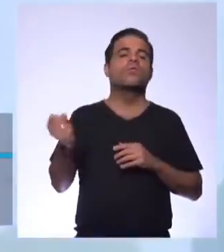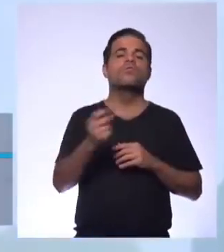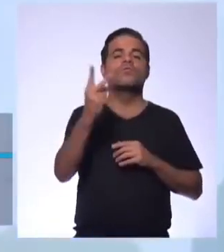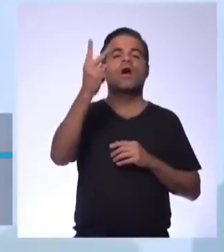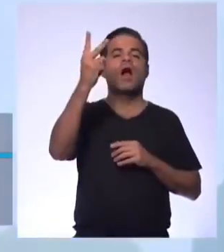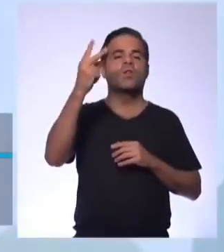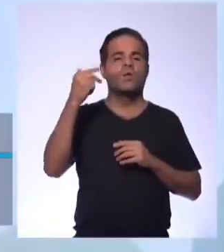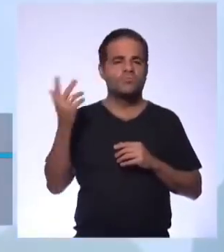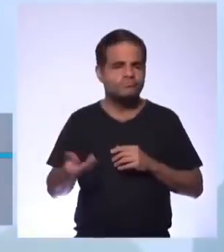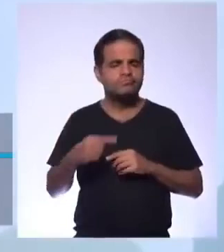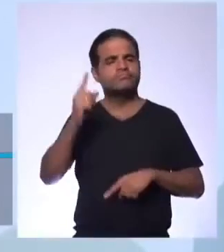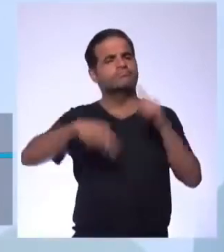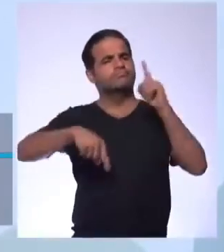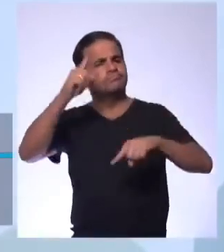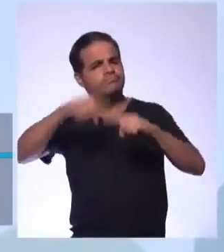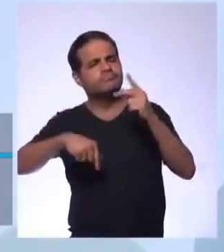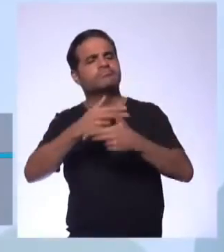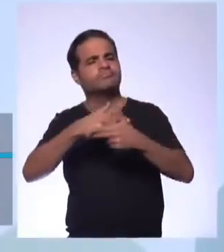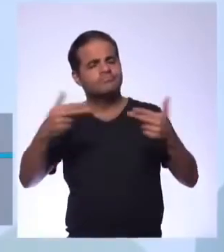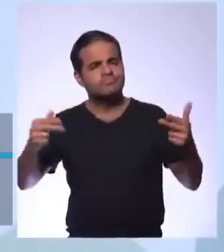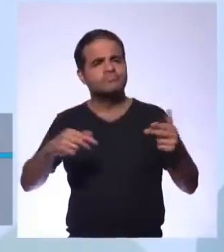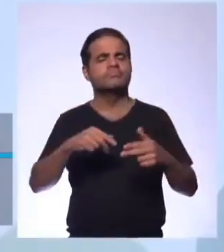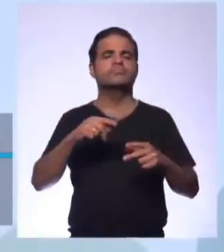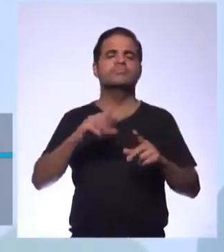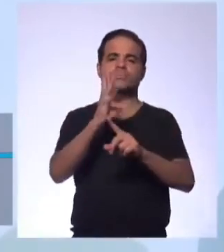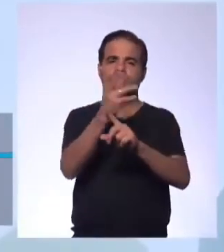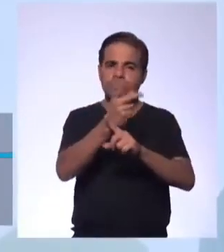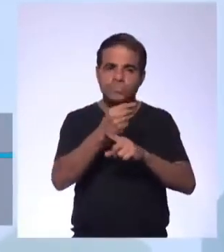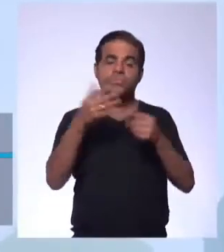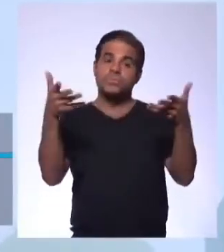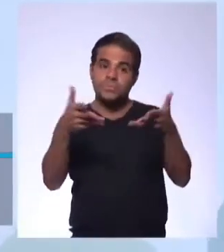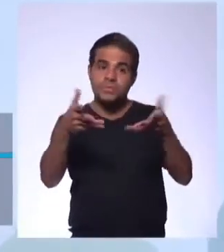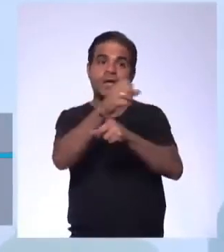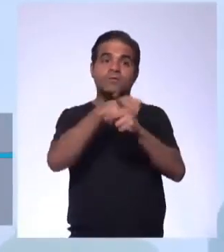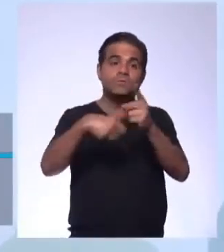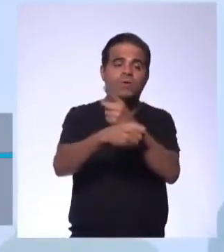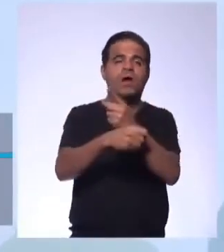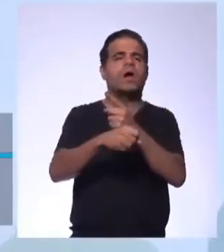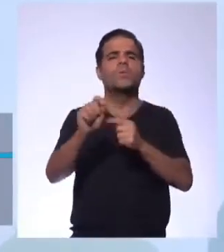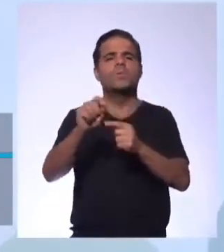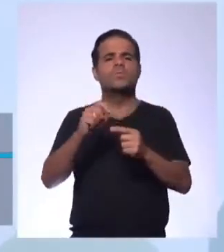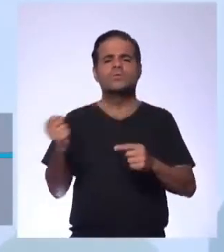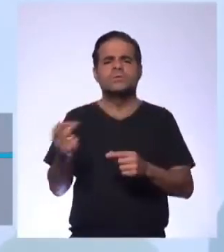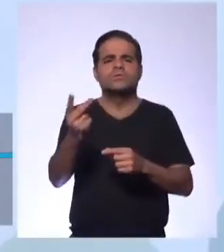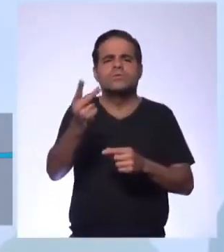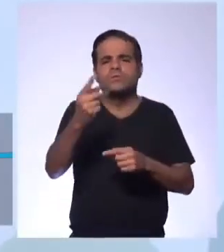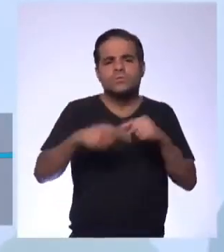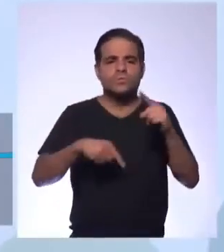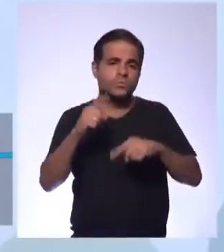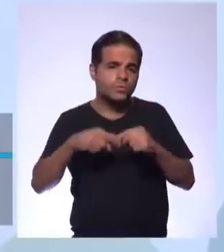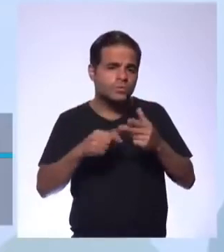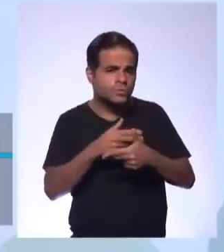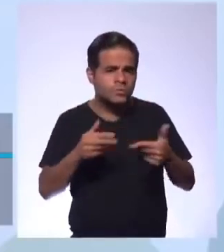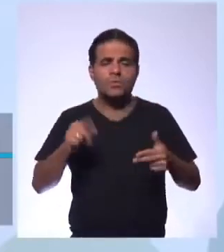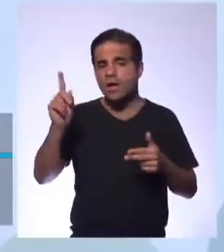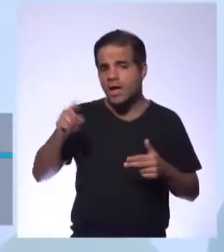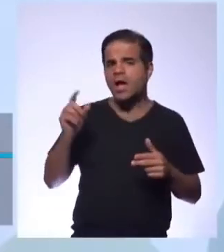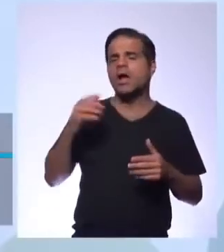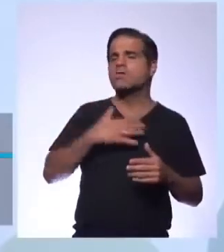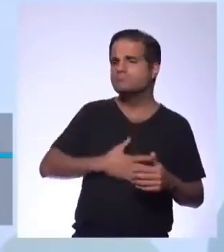valor do produto artístico para a nossa sociedade atual? O que valoriza um produto artístico? Será que a